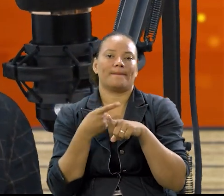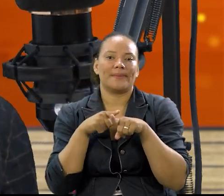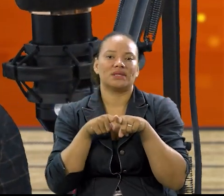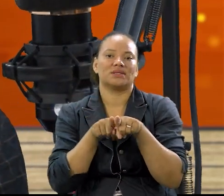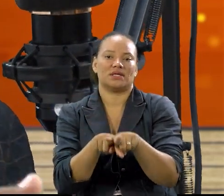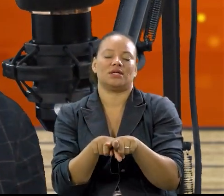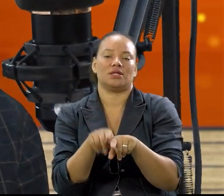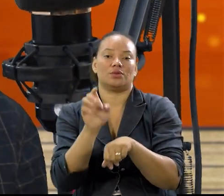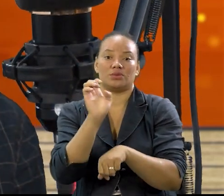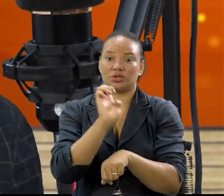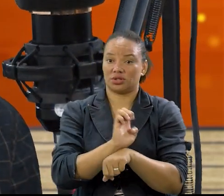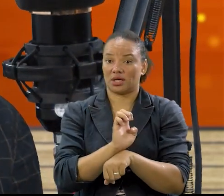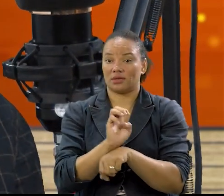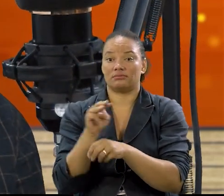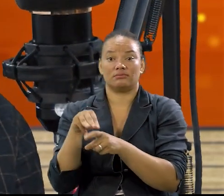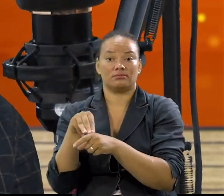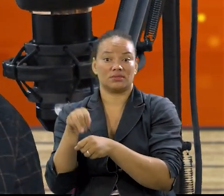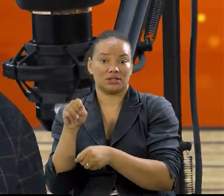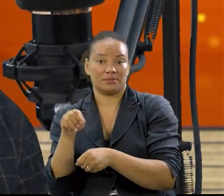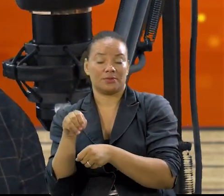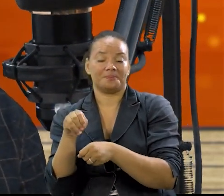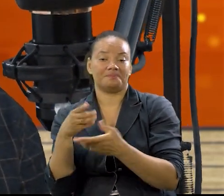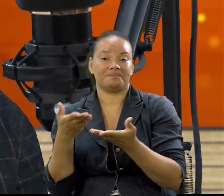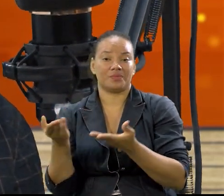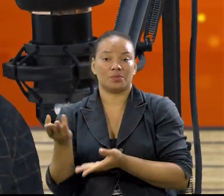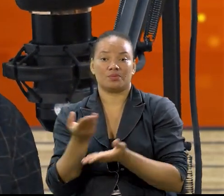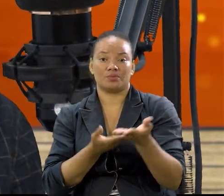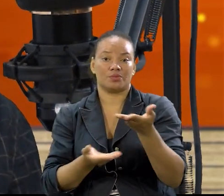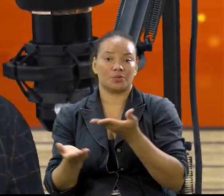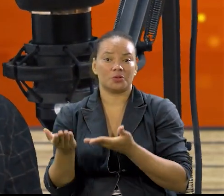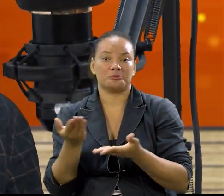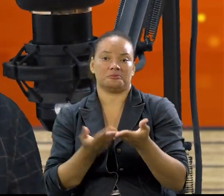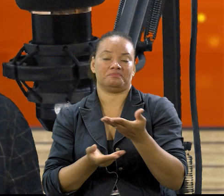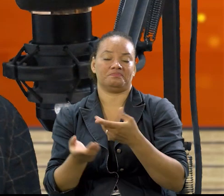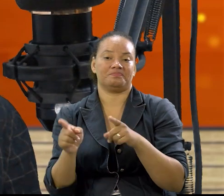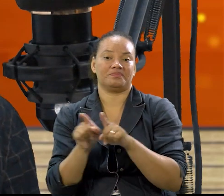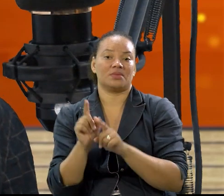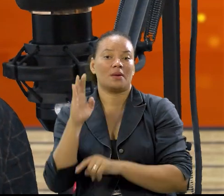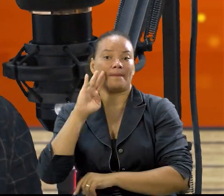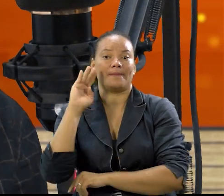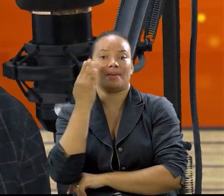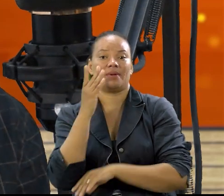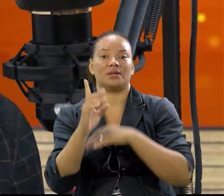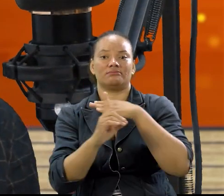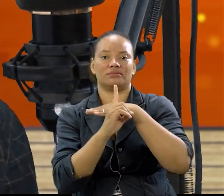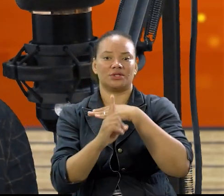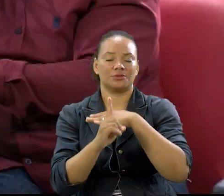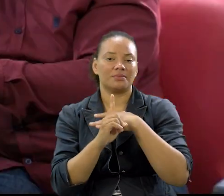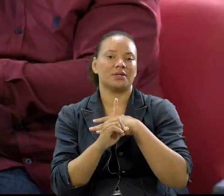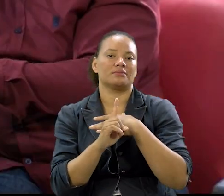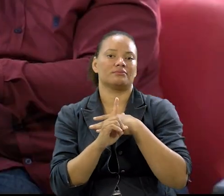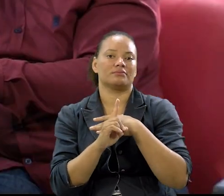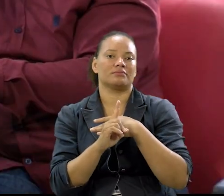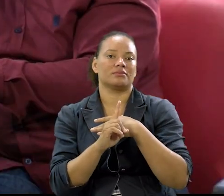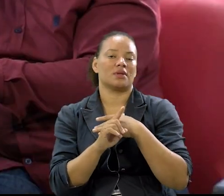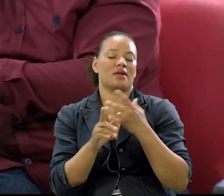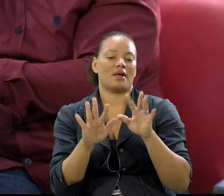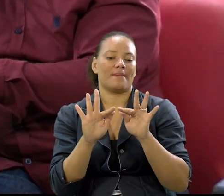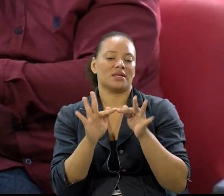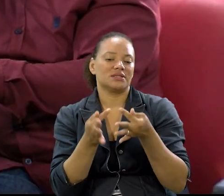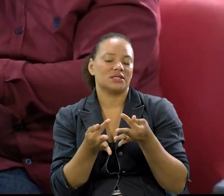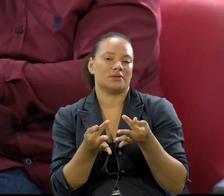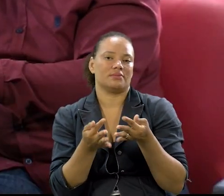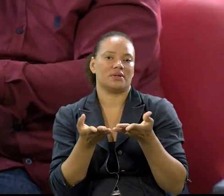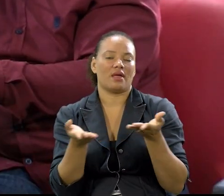essa parceria entre o estado e o município e esse primeiro atendimento desses casos mais